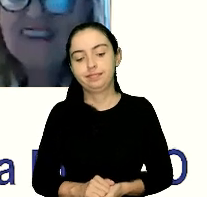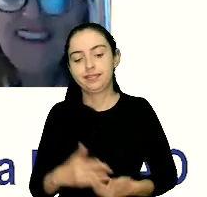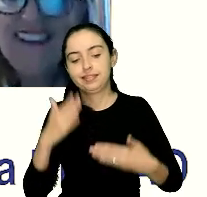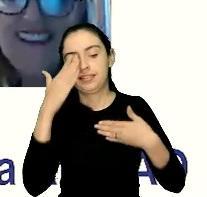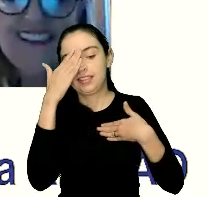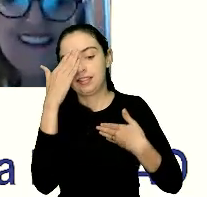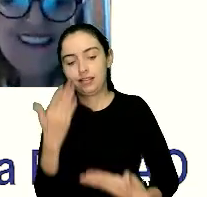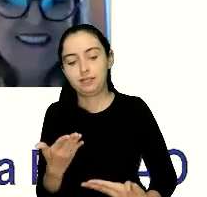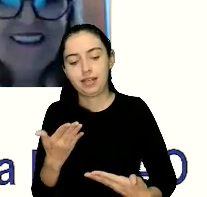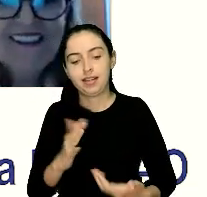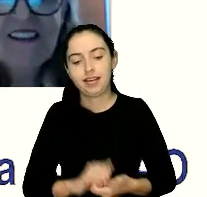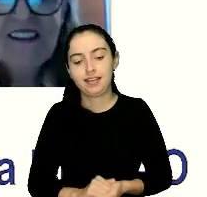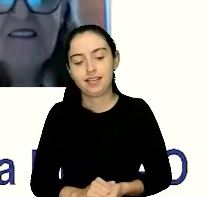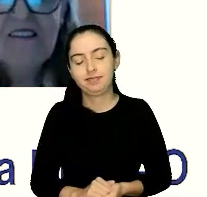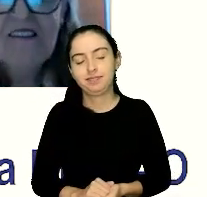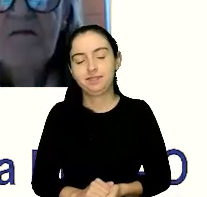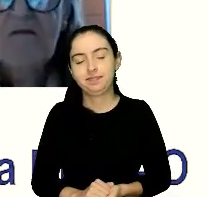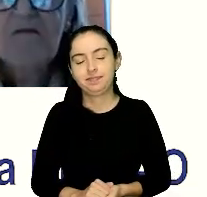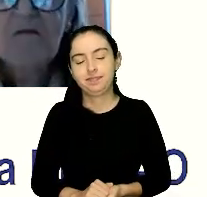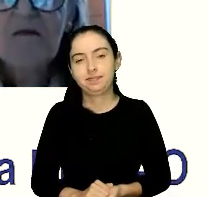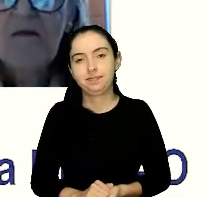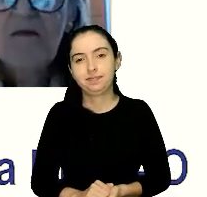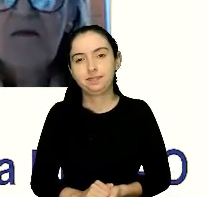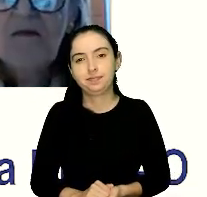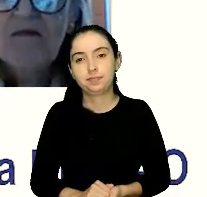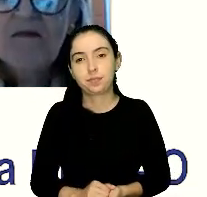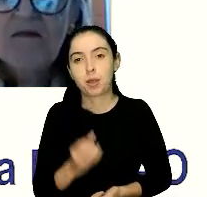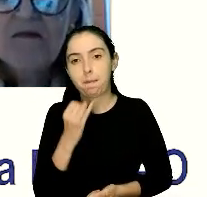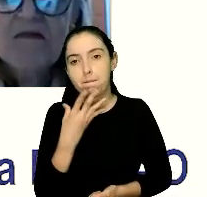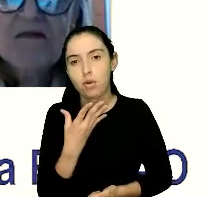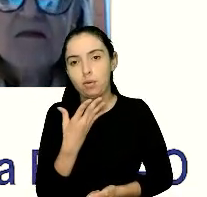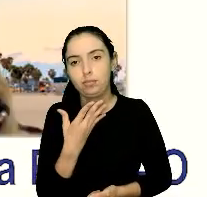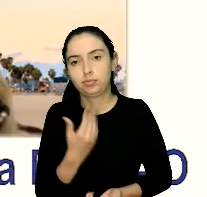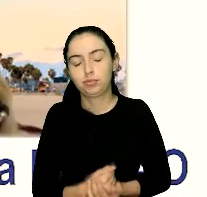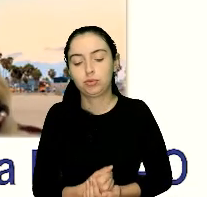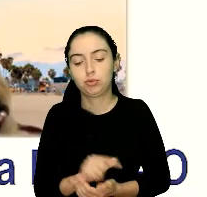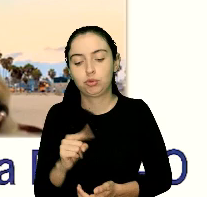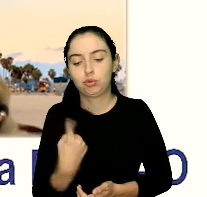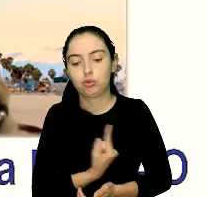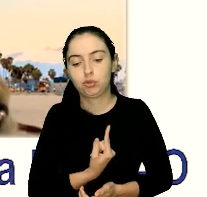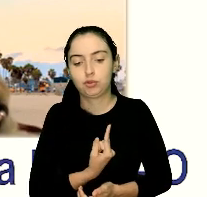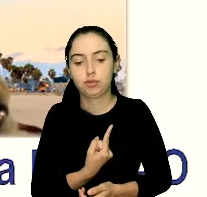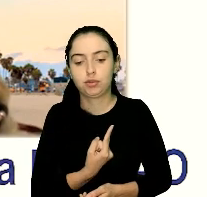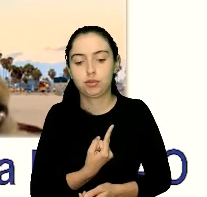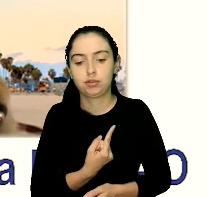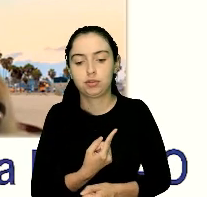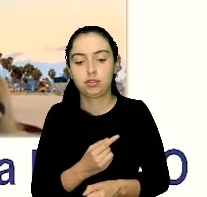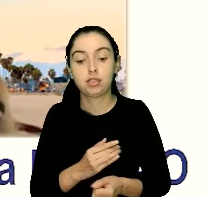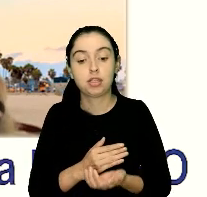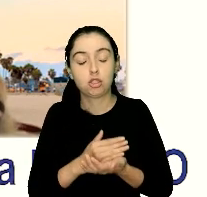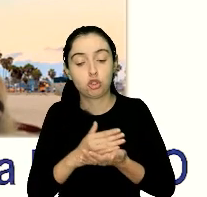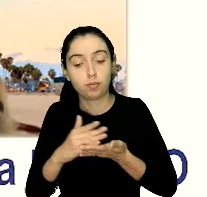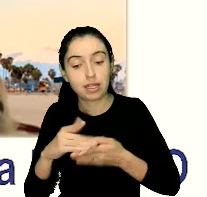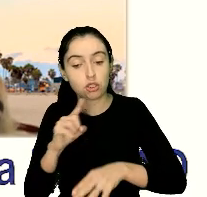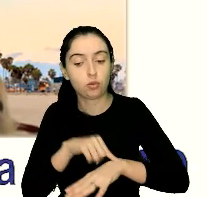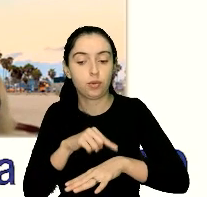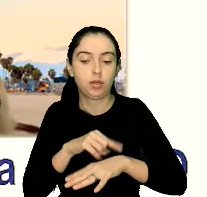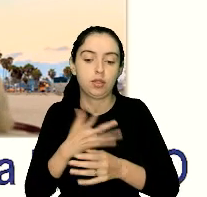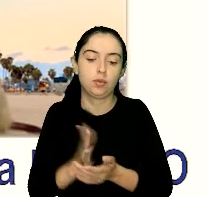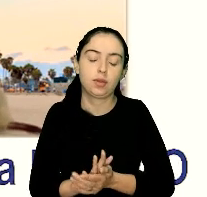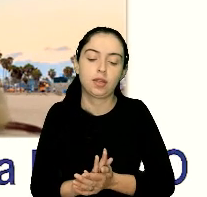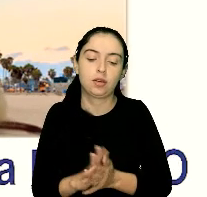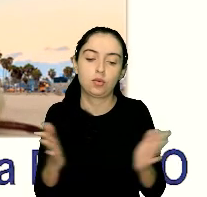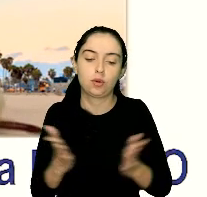Obrigada. Bom, a gente excedeu um pouco o nosso tempo, e a gente tem